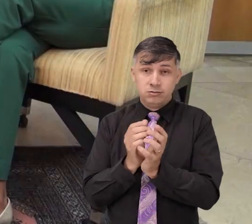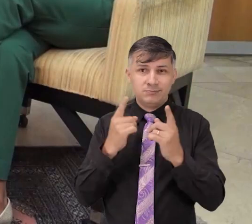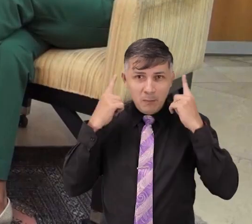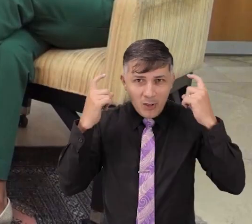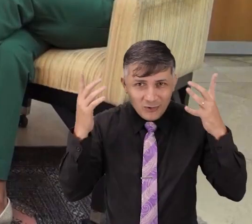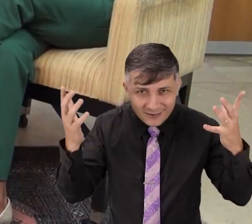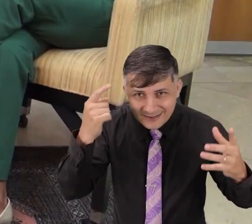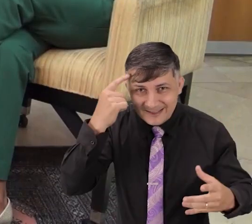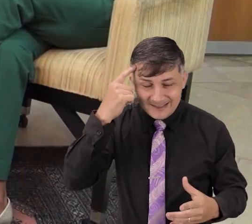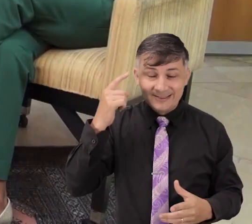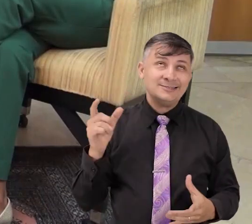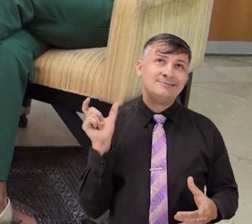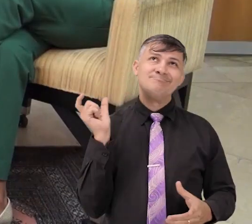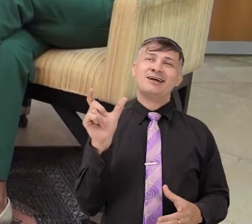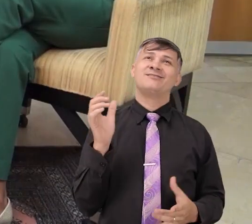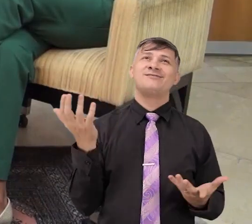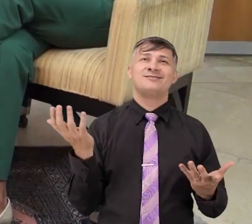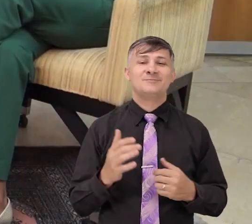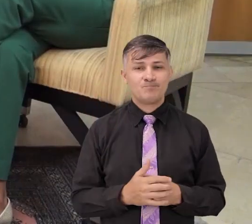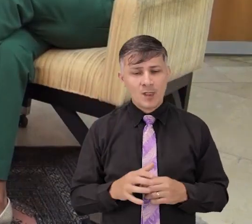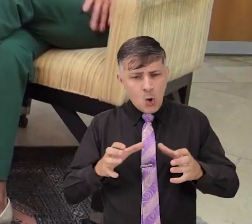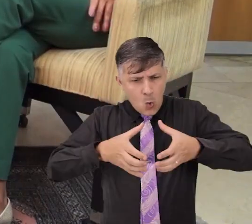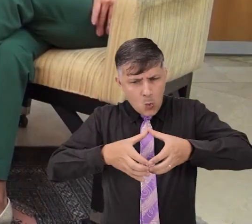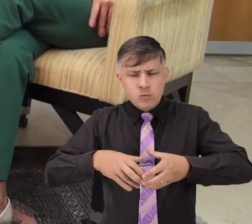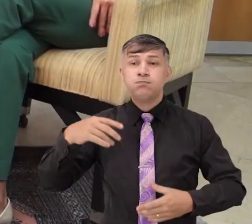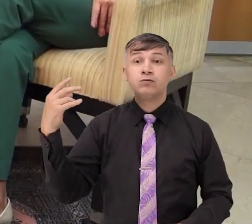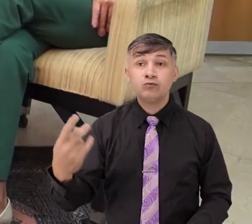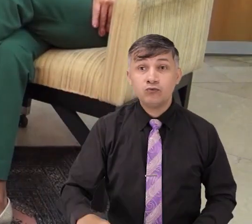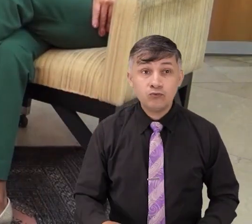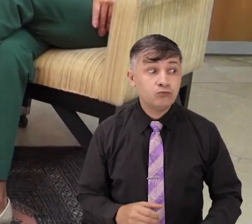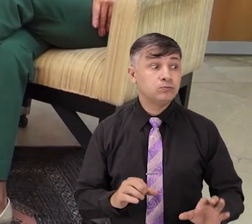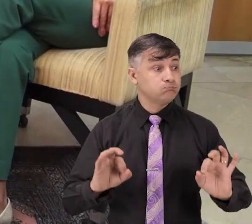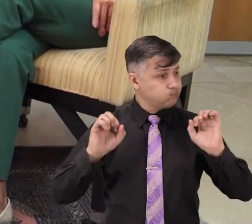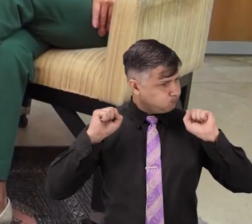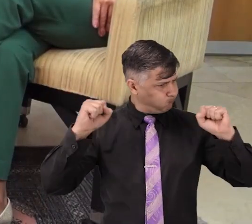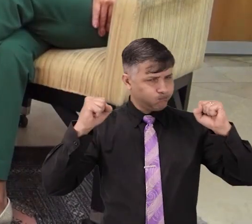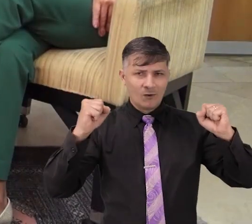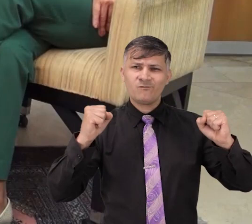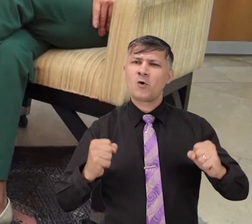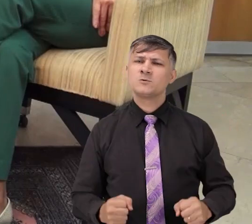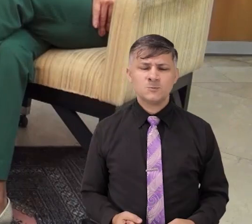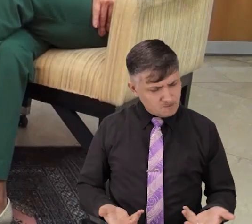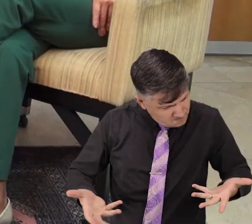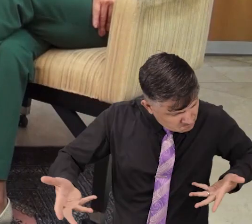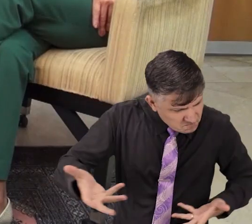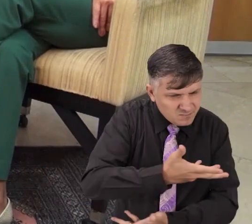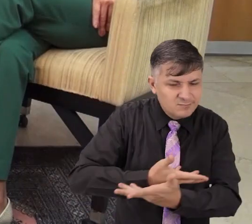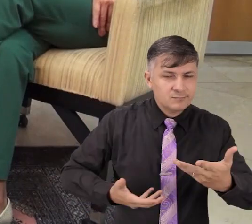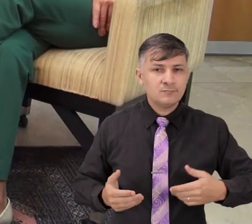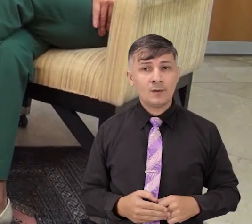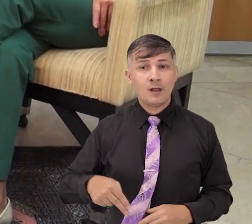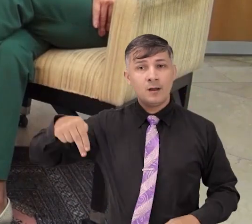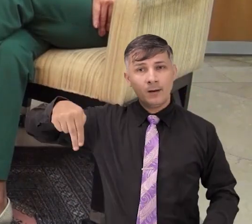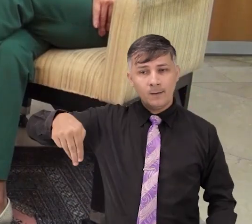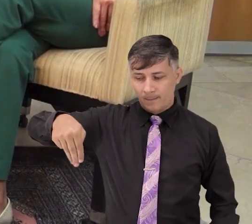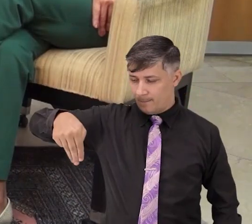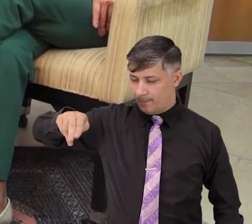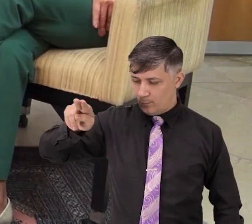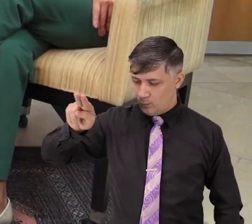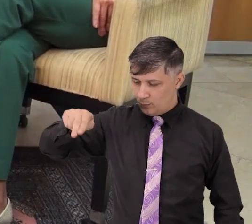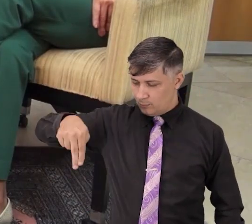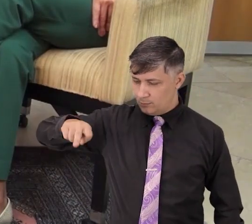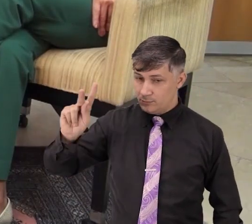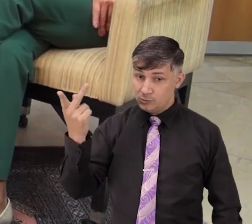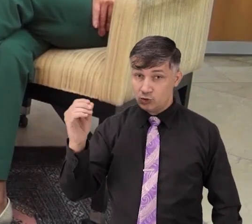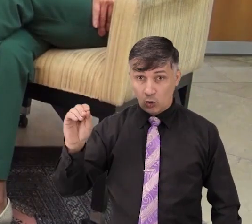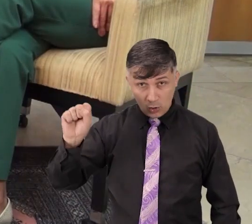expressão. Mas era uma turma porreta, né? Então, o Munhoz Pinheiro fez uma homenagem a Salete